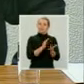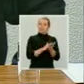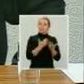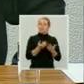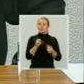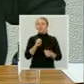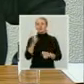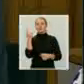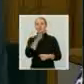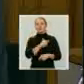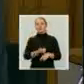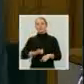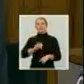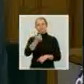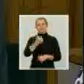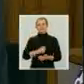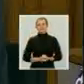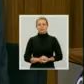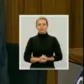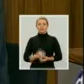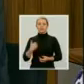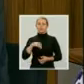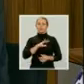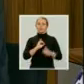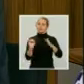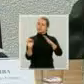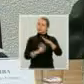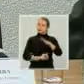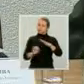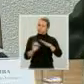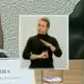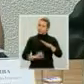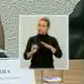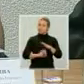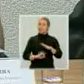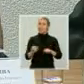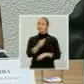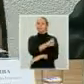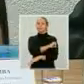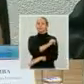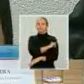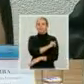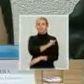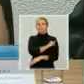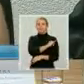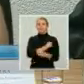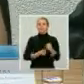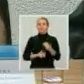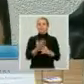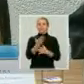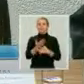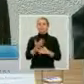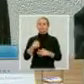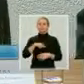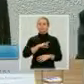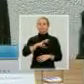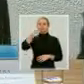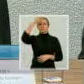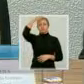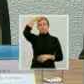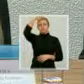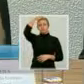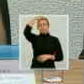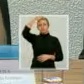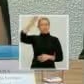chegando a mais. A nossa instituição é uma instituição secular fundada pelo nosso imperador, Pedro II,